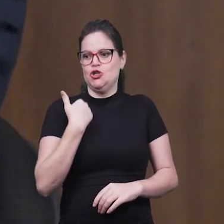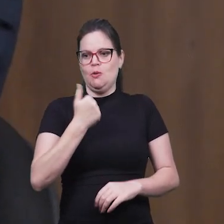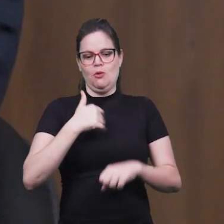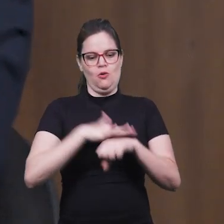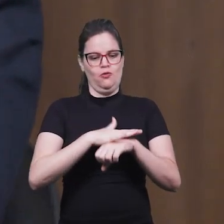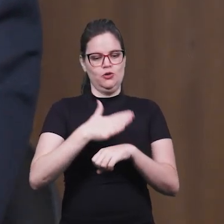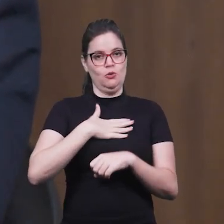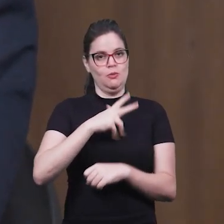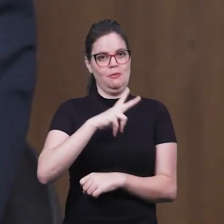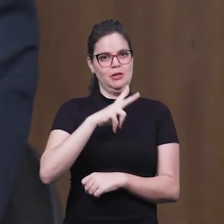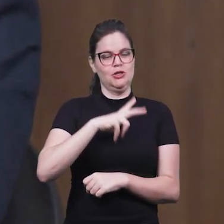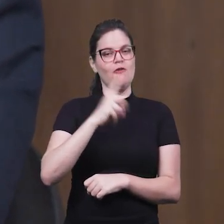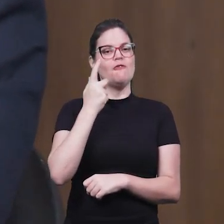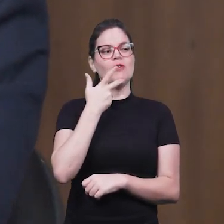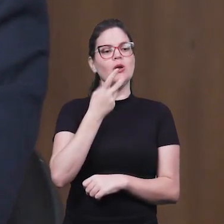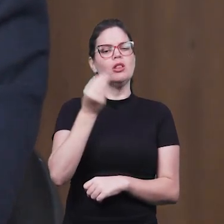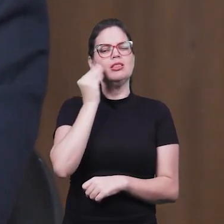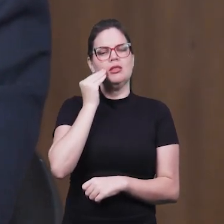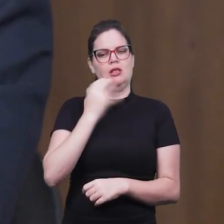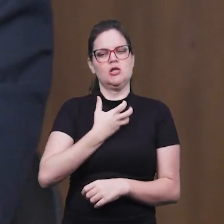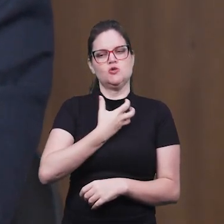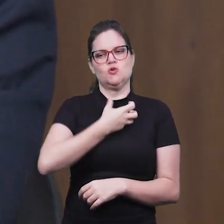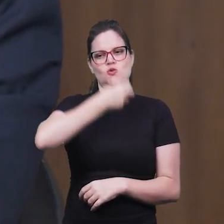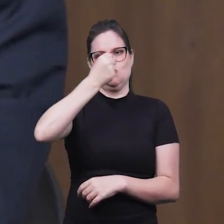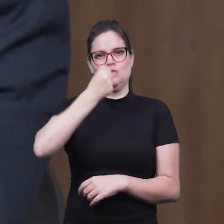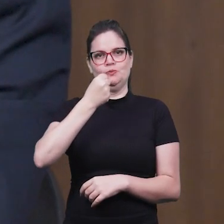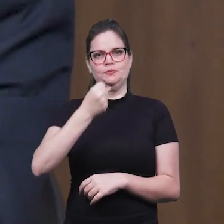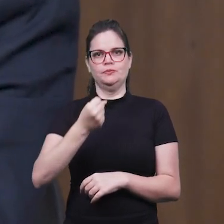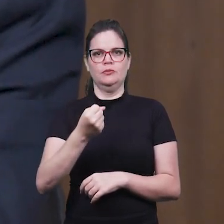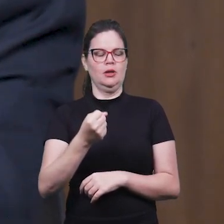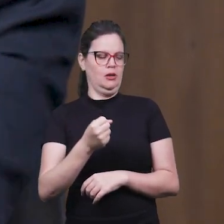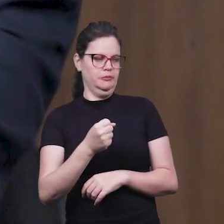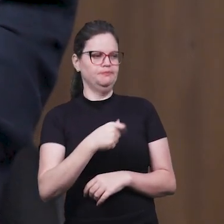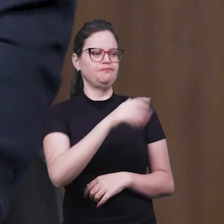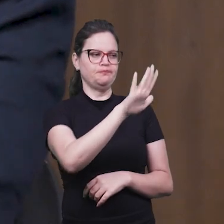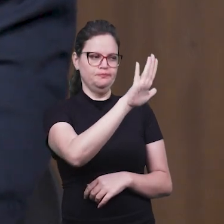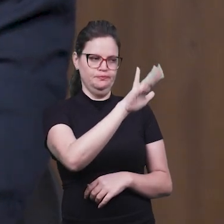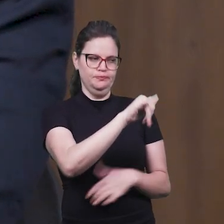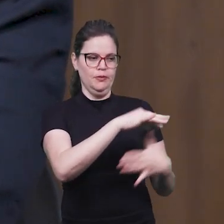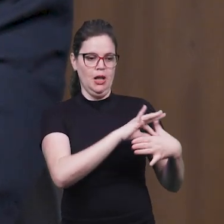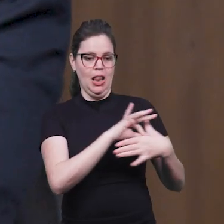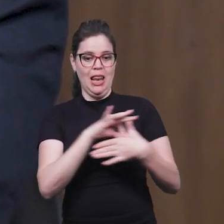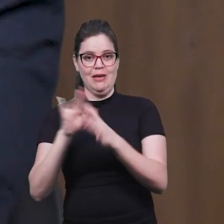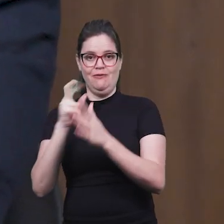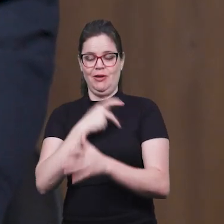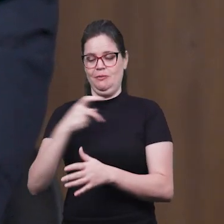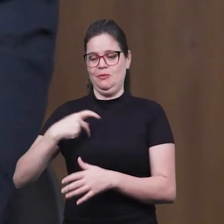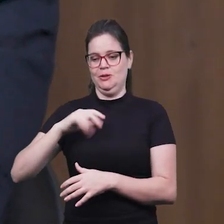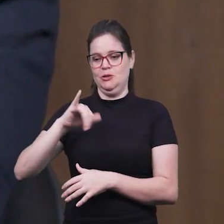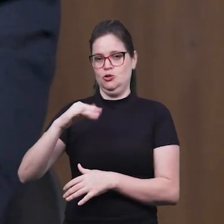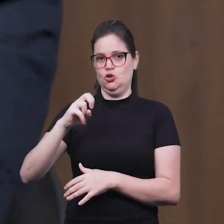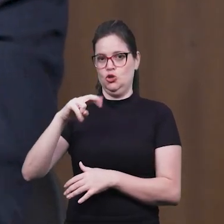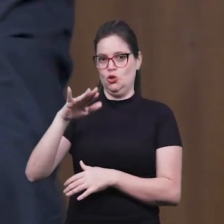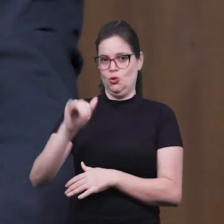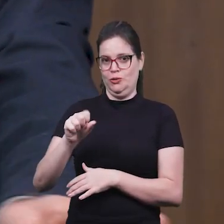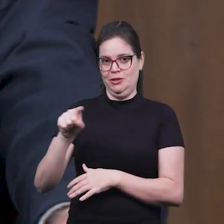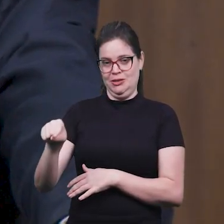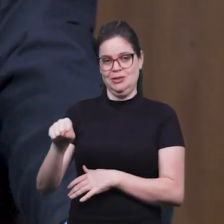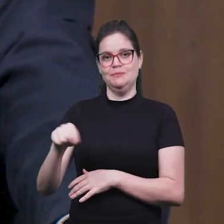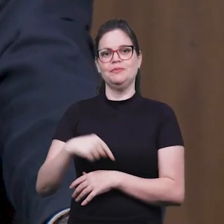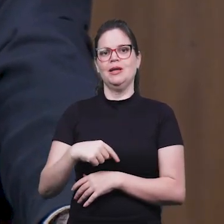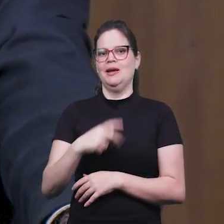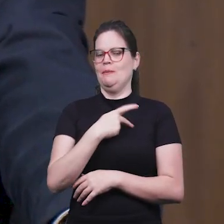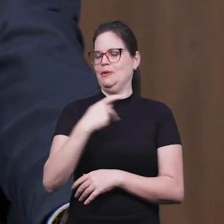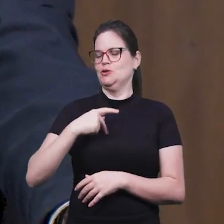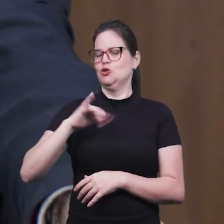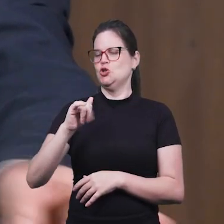no 3º ano de medicina, tinha tentado suicídio. Eu peguei esse rapaz, levei para o Jonas. Jonas adorava isso. Jonas fez um trabalho com esse rapaz, depois ele